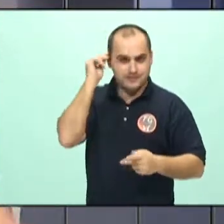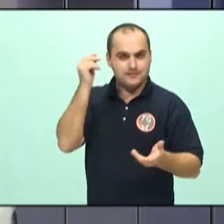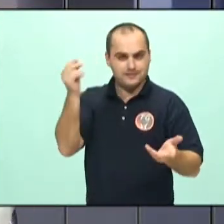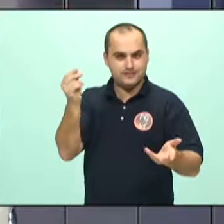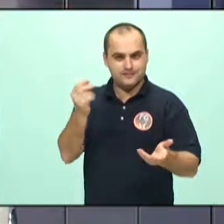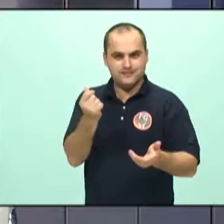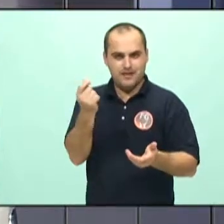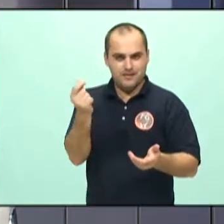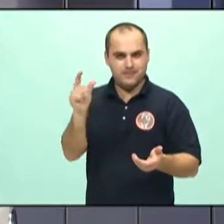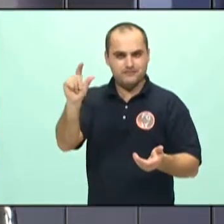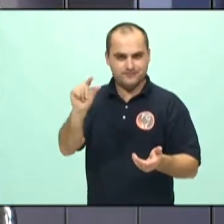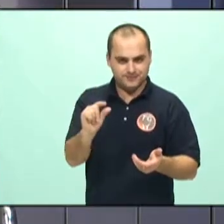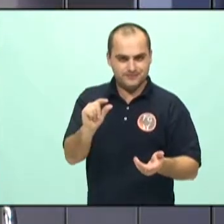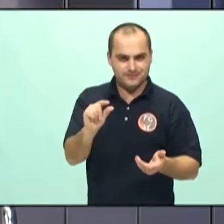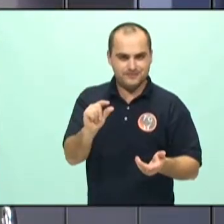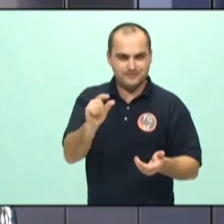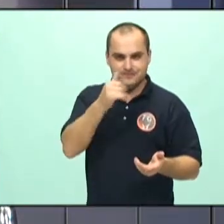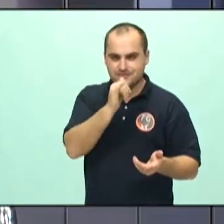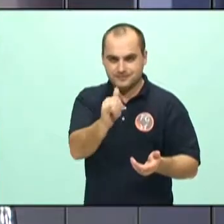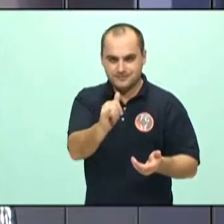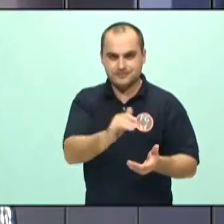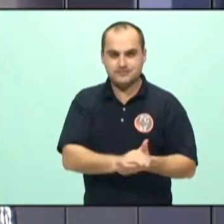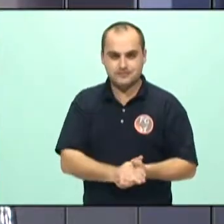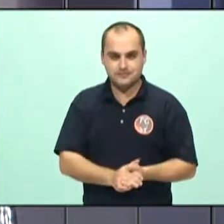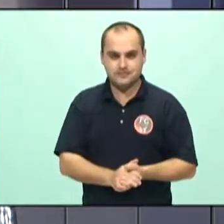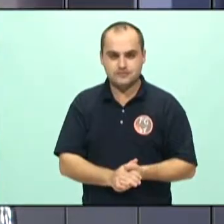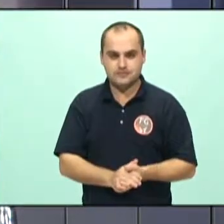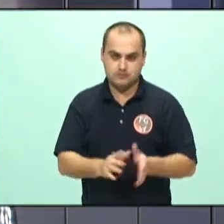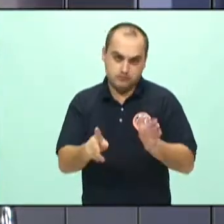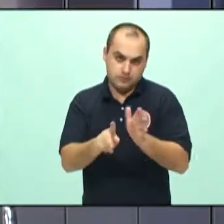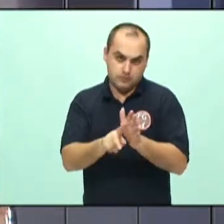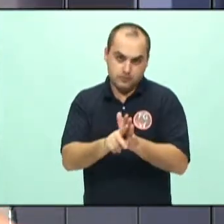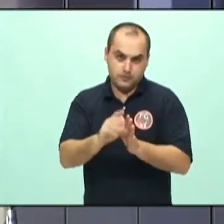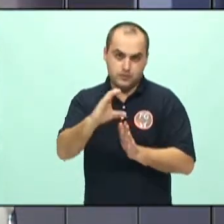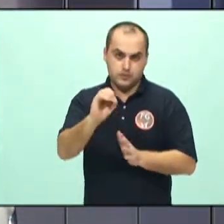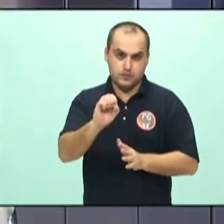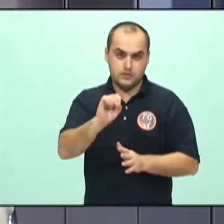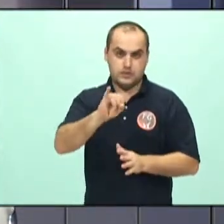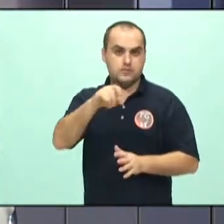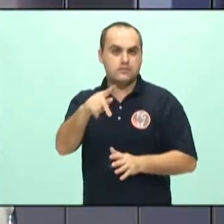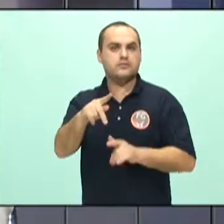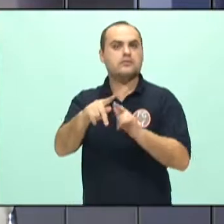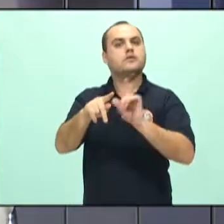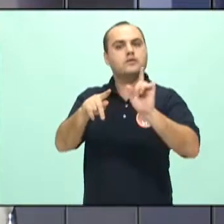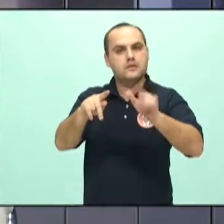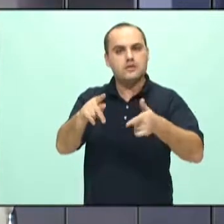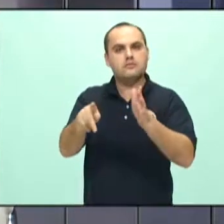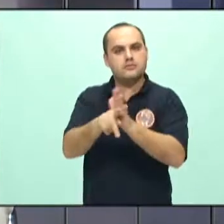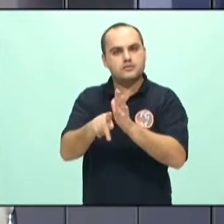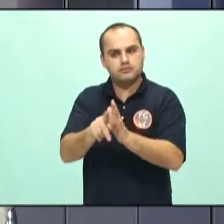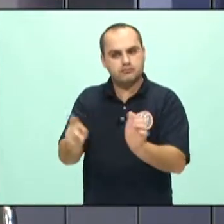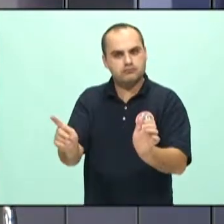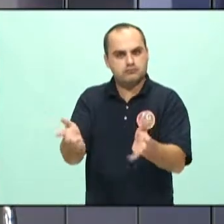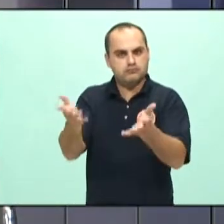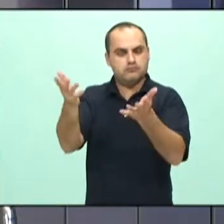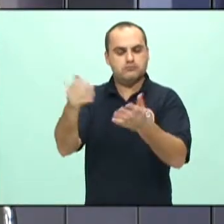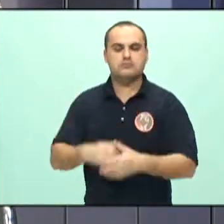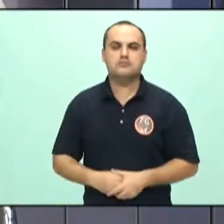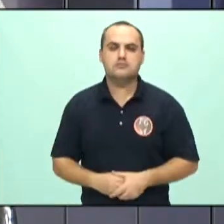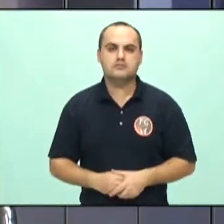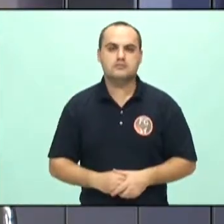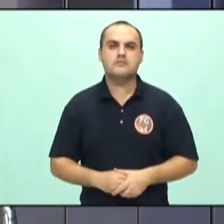energia elétrica aqui no município de Itajaí, reduzindo os valores na qual compete, que é o valor da COSIP, que é a contribuição para a melhoria da iluminação pública. Apresentei